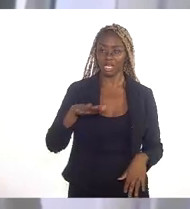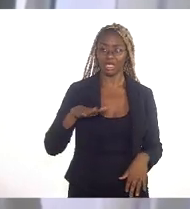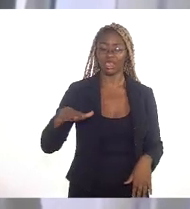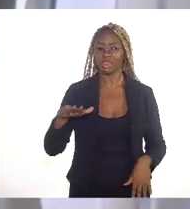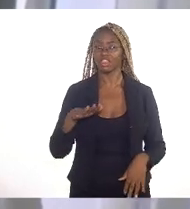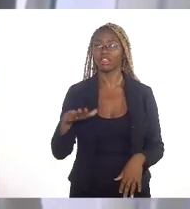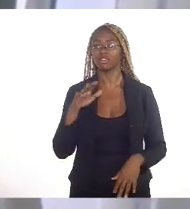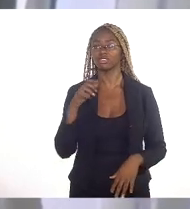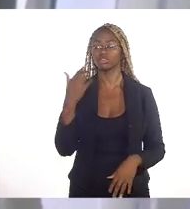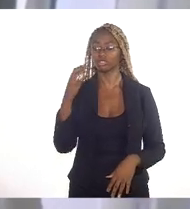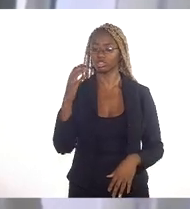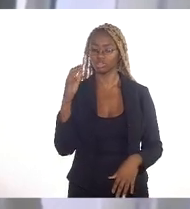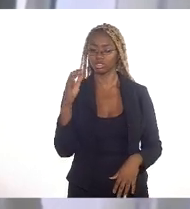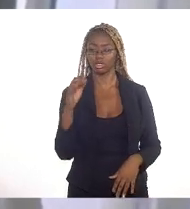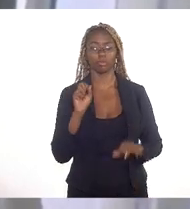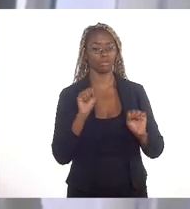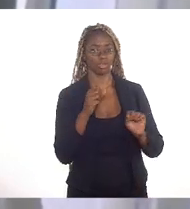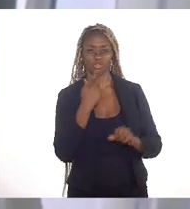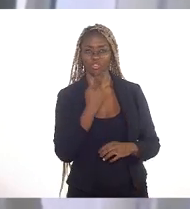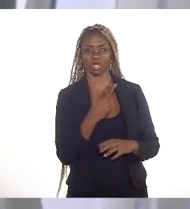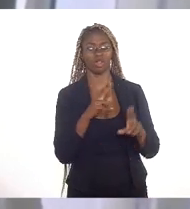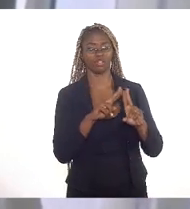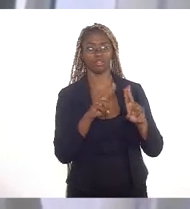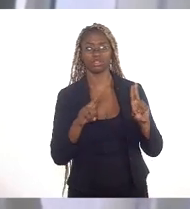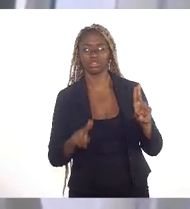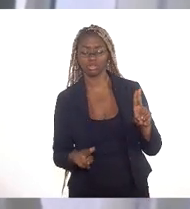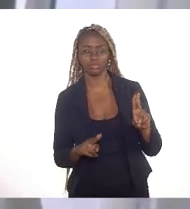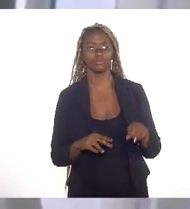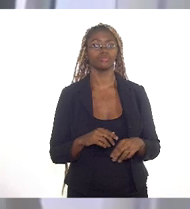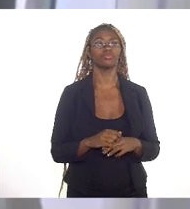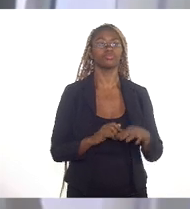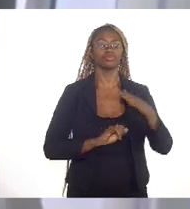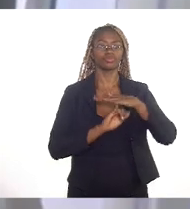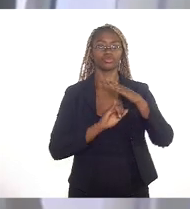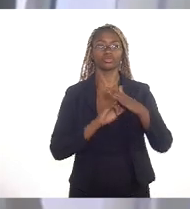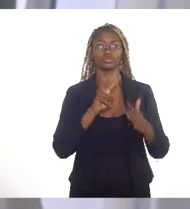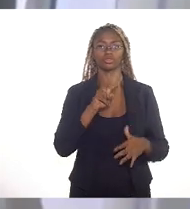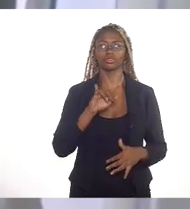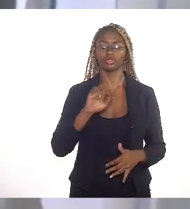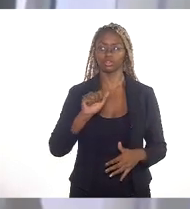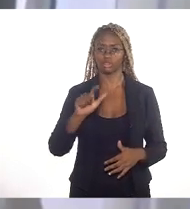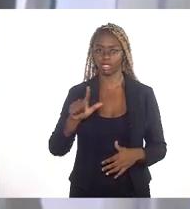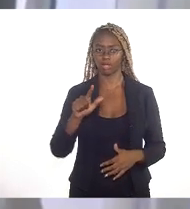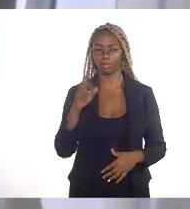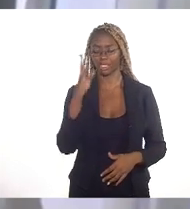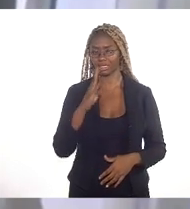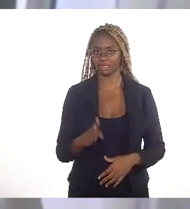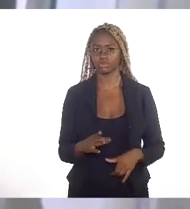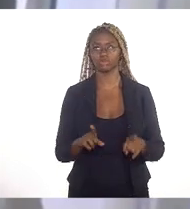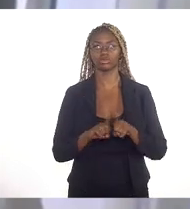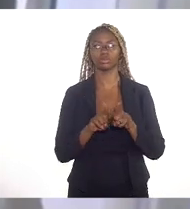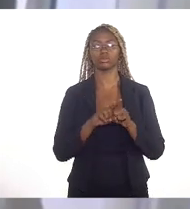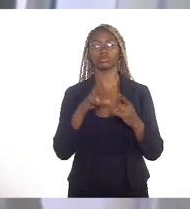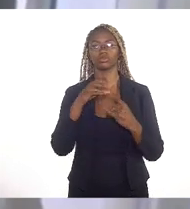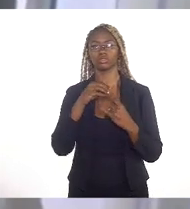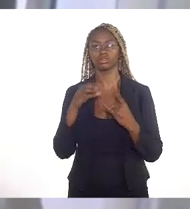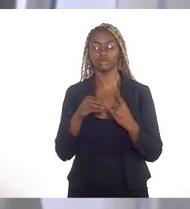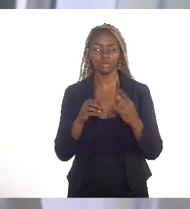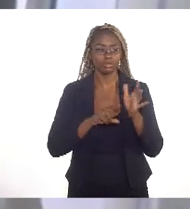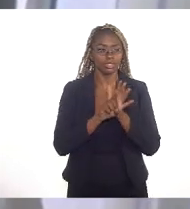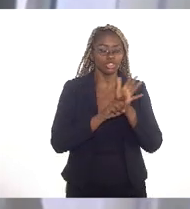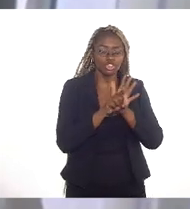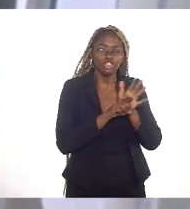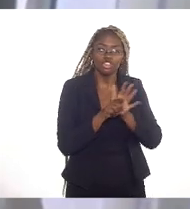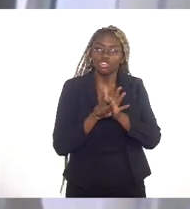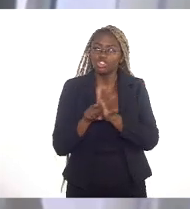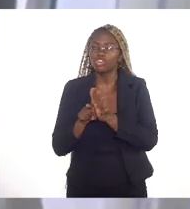nível, André, eu posso citar o UFRJ, posso citar o Instituto Vital Brasil, posso citar a Fiocruz, que tem desenvolvido estudos e pesquisas